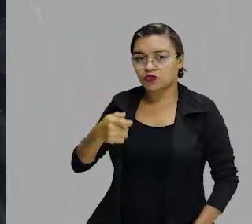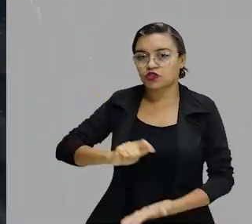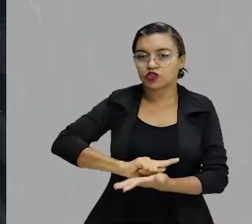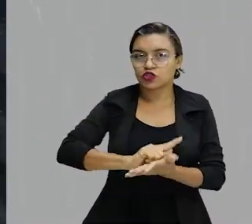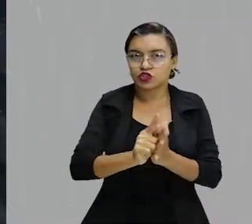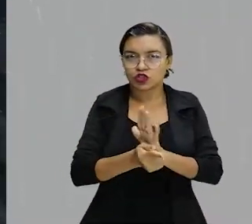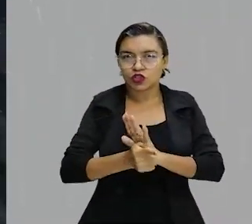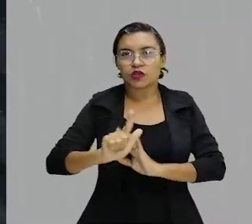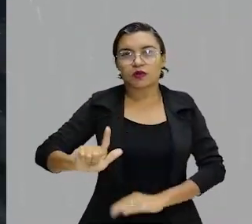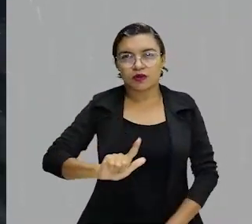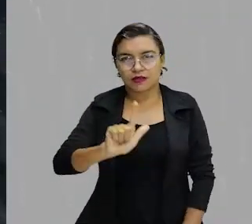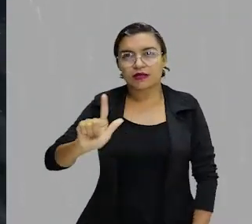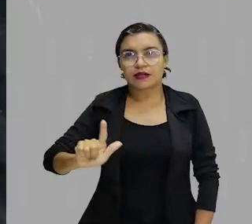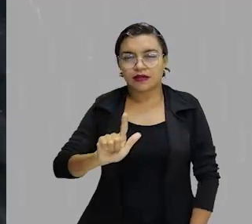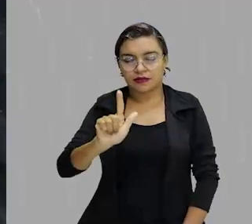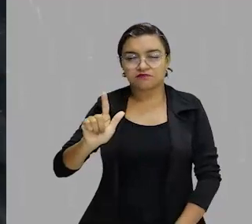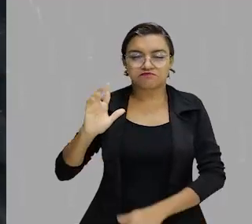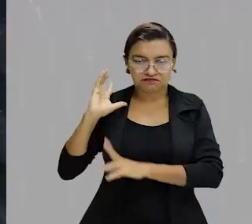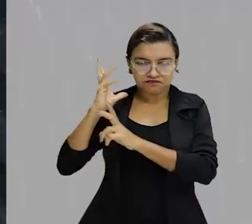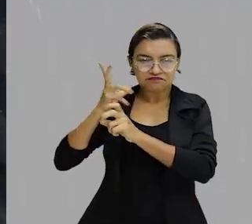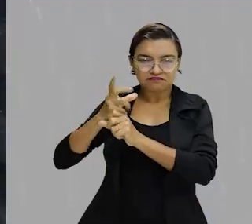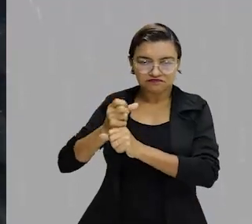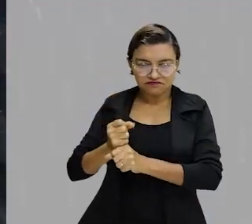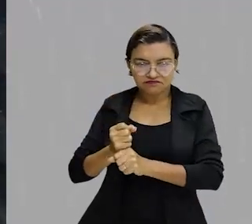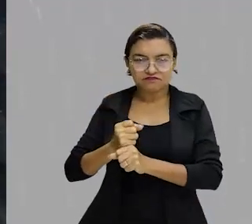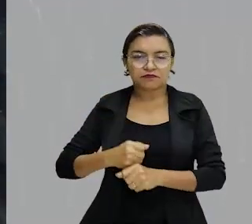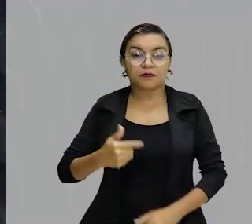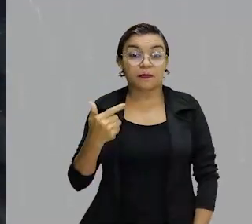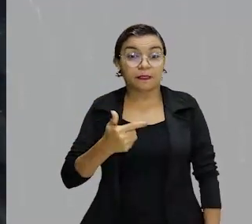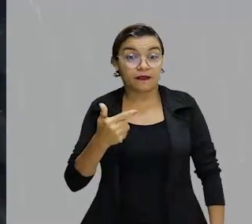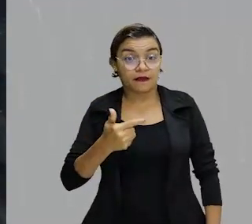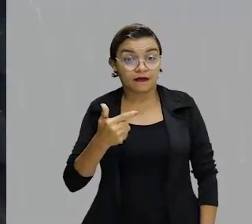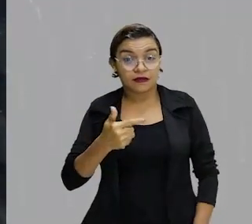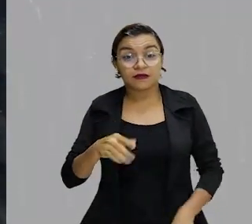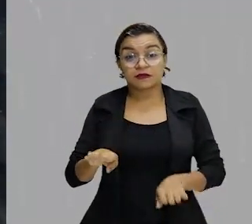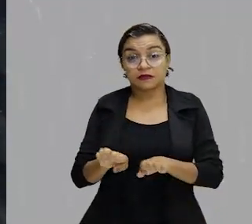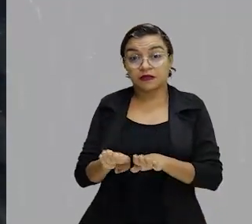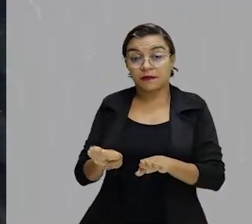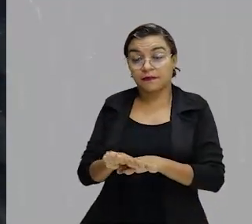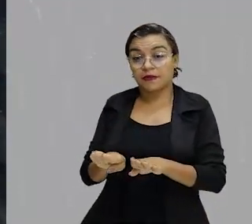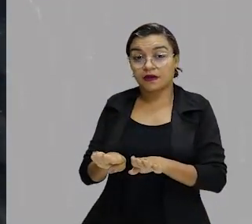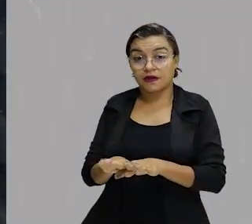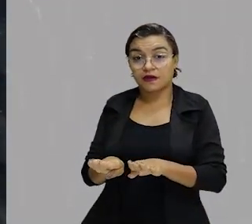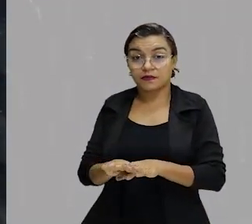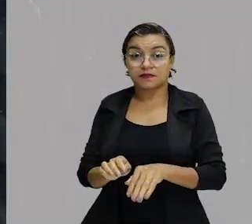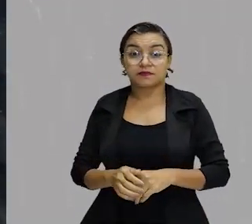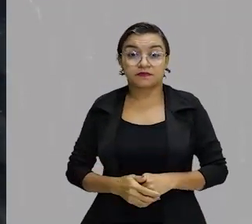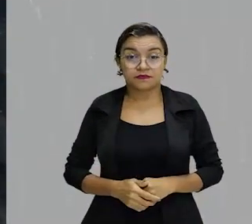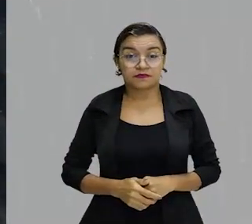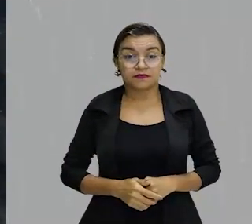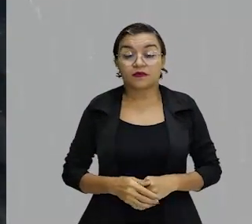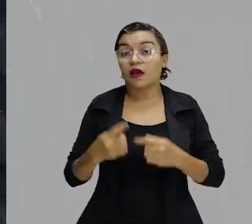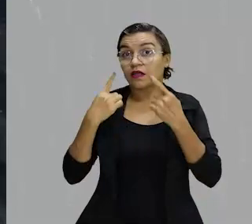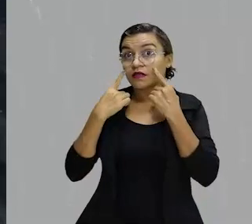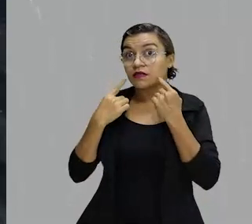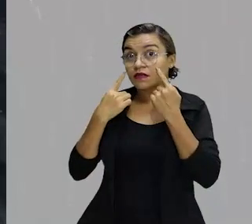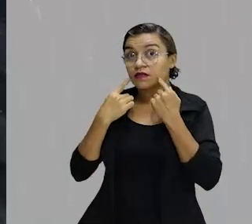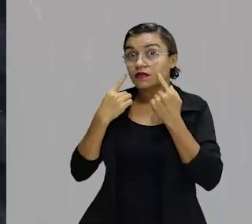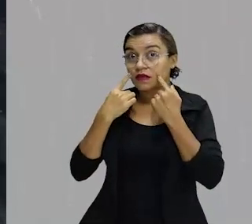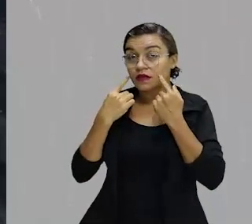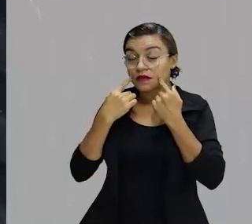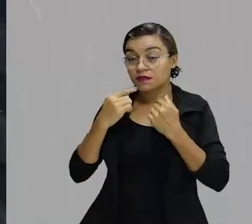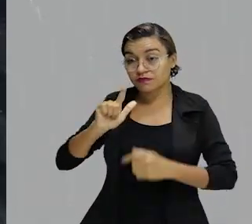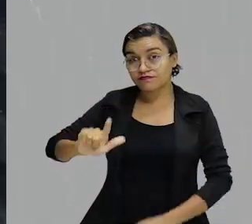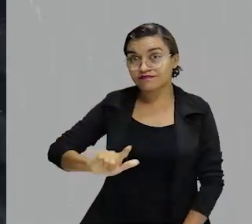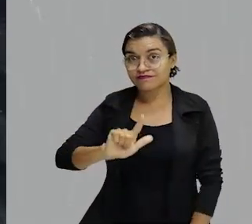literários, bem rapidinho, só uma revisão desse assunto. Vamos especificamente abordar um pouquinho do dramatic literature, que